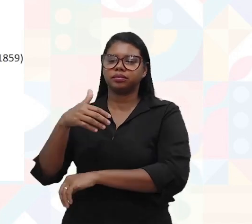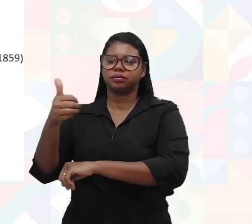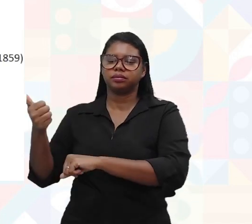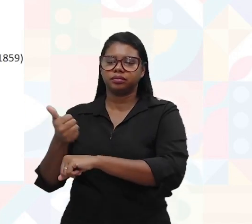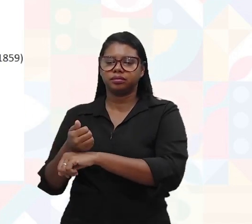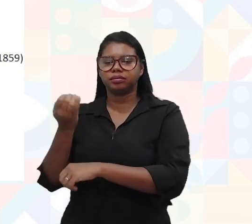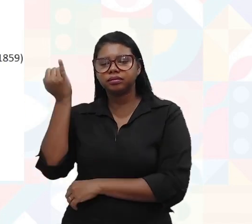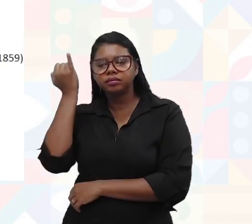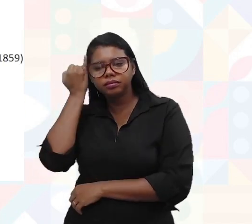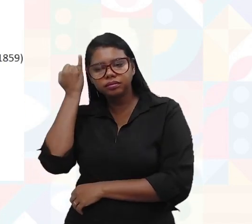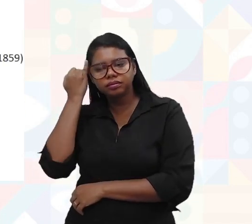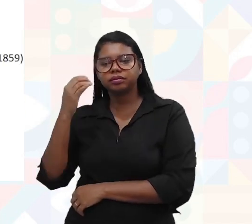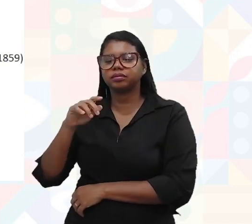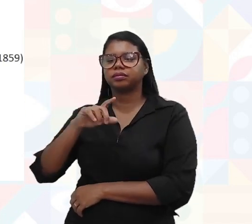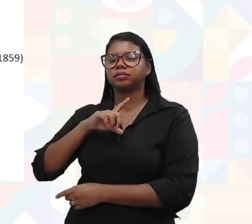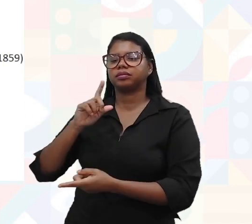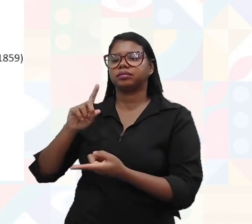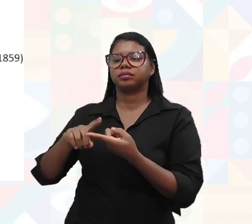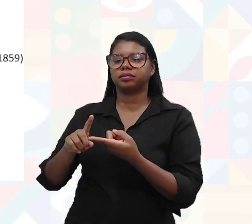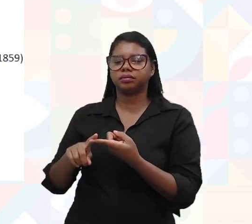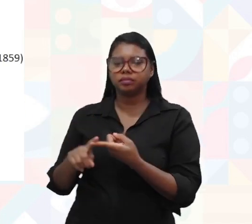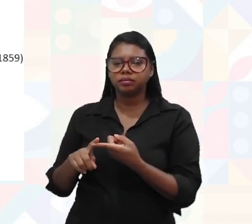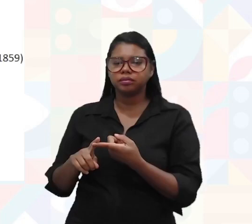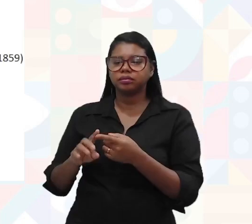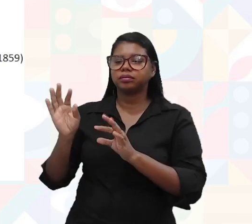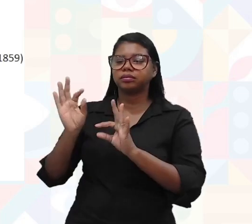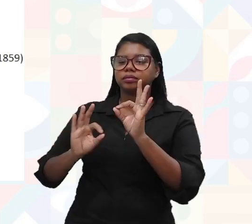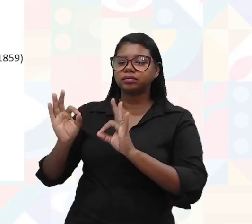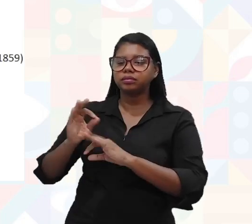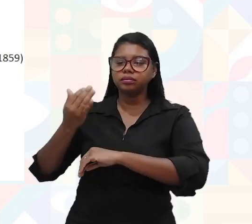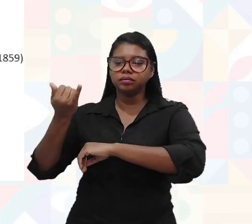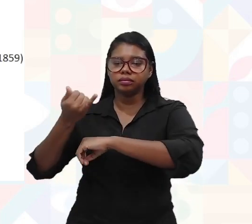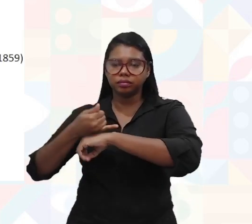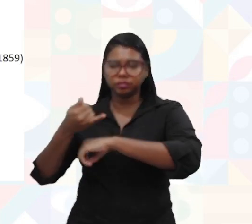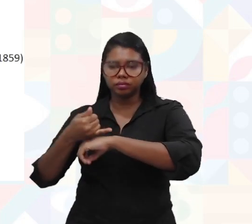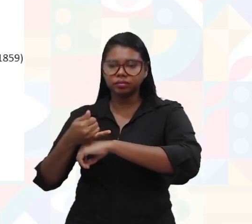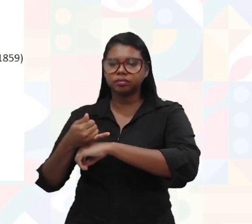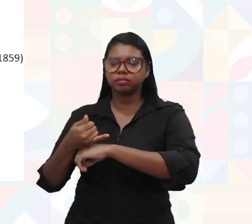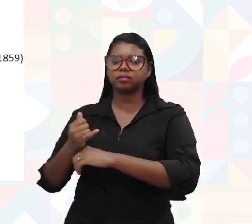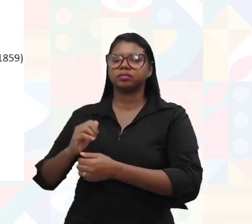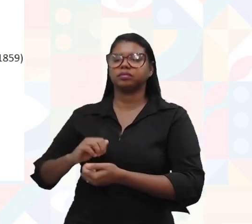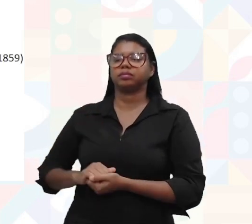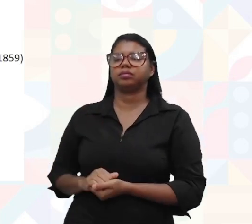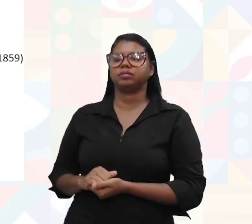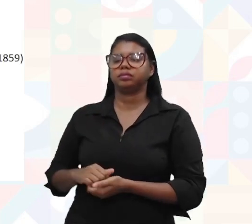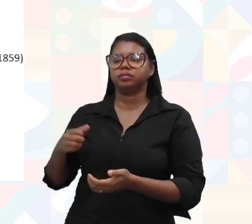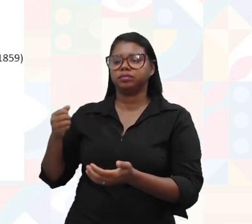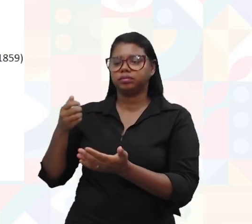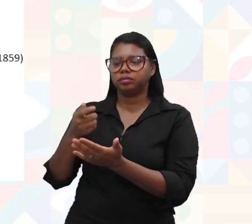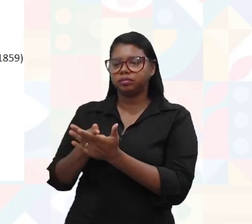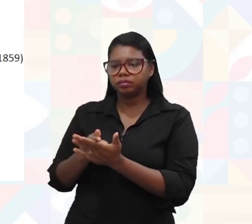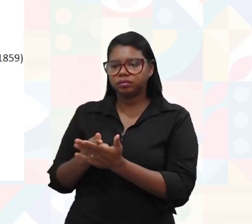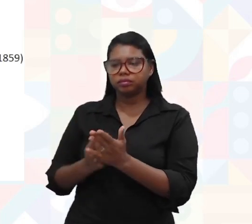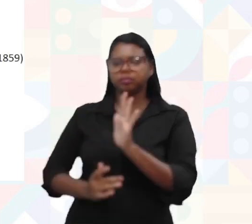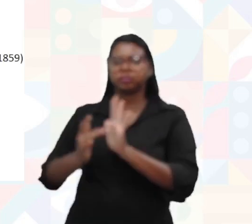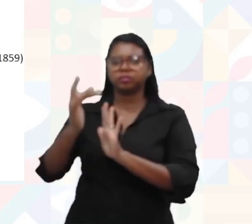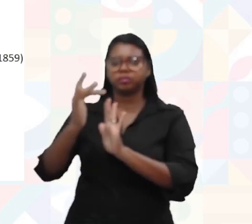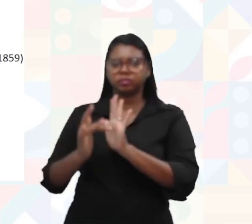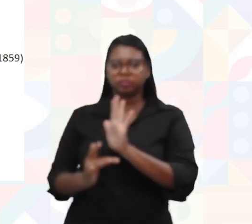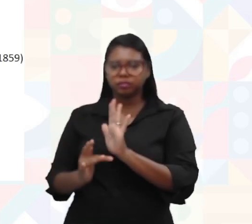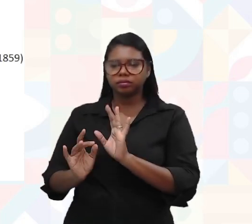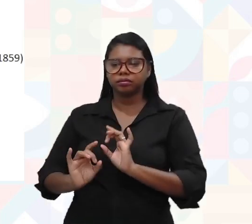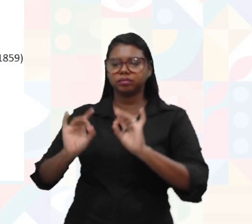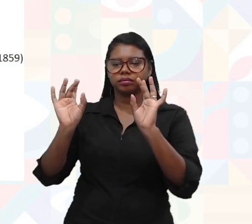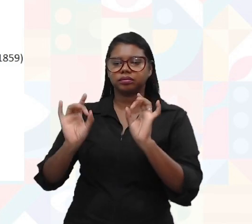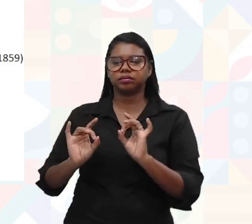Carmo, a gente tem um coreto que foi todo trazido de Glasgow, né? Ele foi comprado através de um catálogo, fabricado e